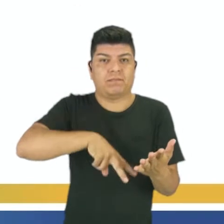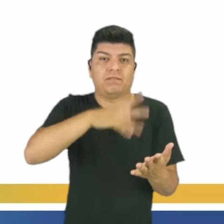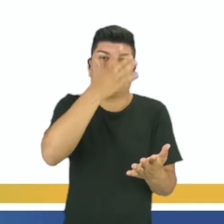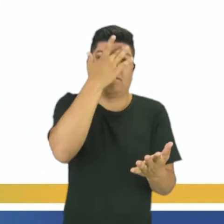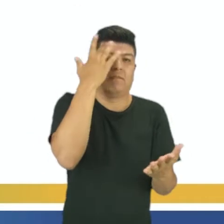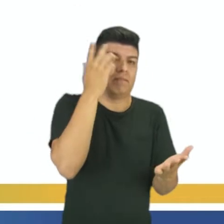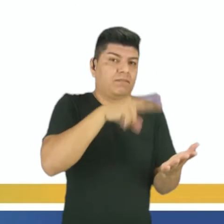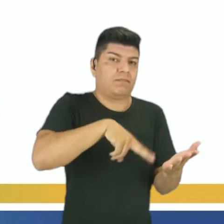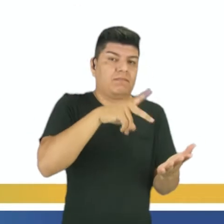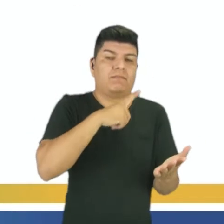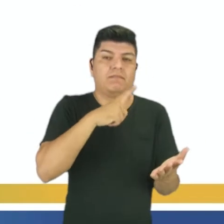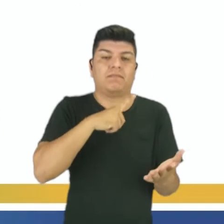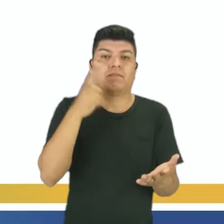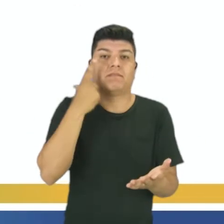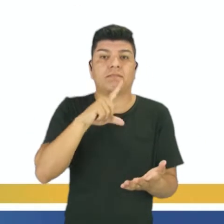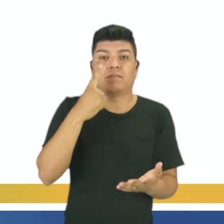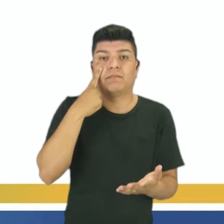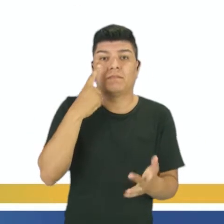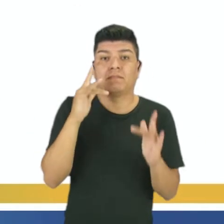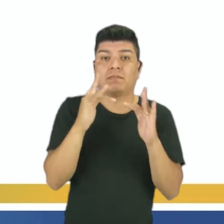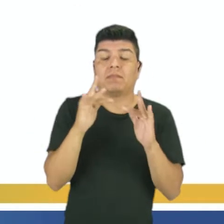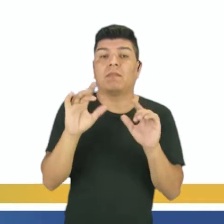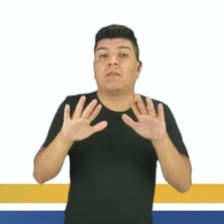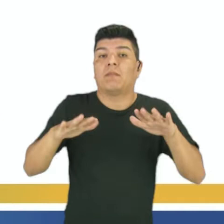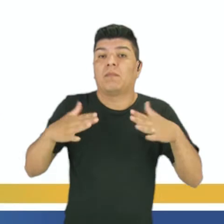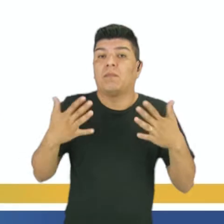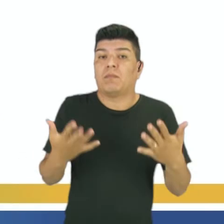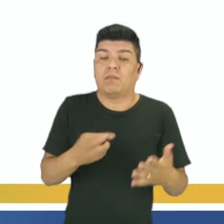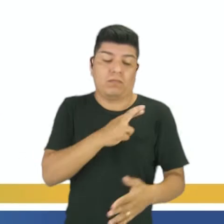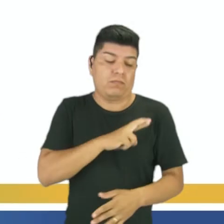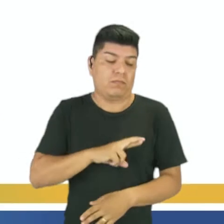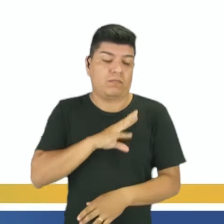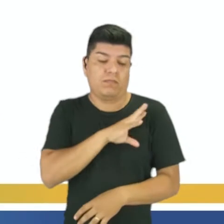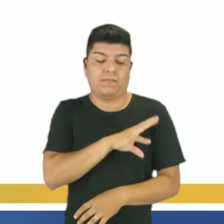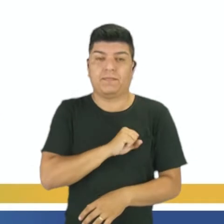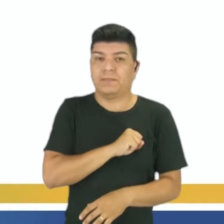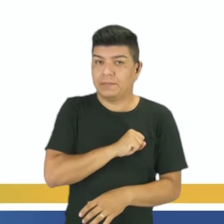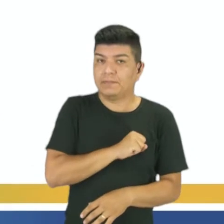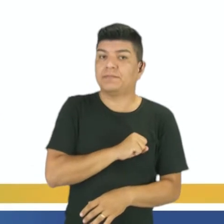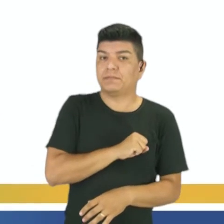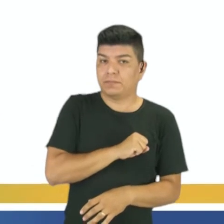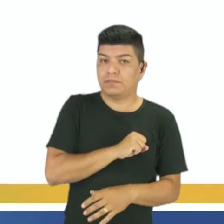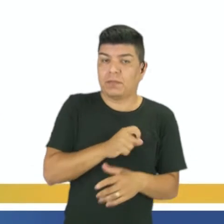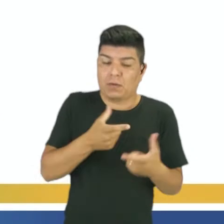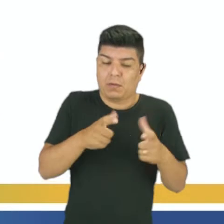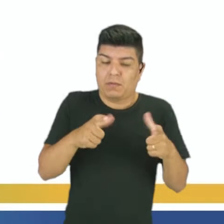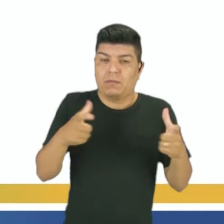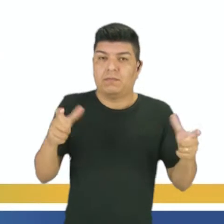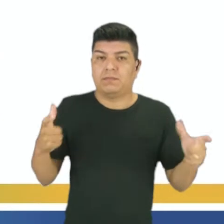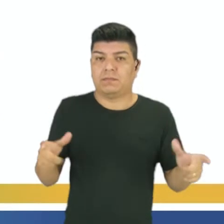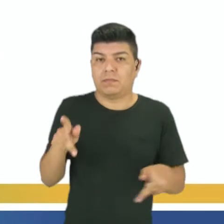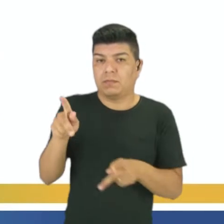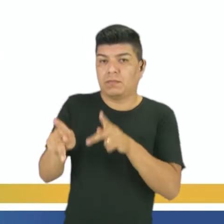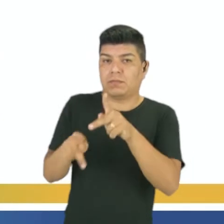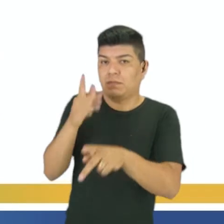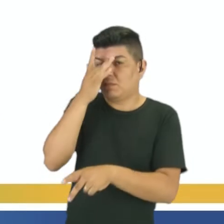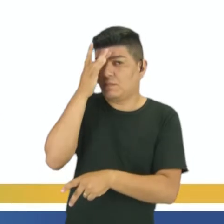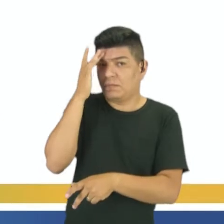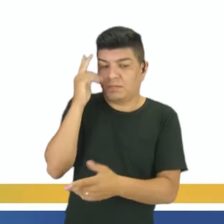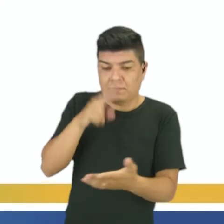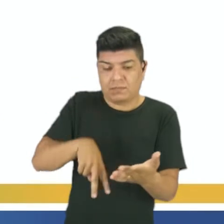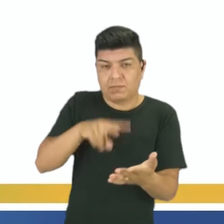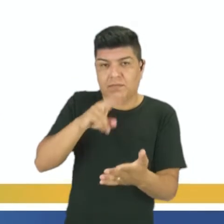leitores terem acesso? Com o advento do romantismo, ou seja, o crescimento do público leitor